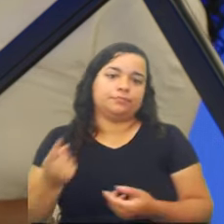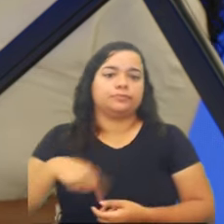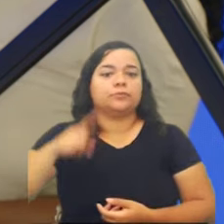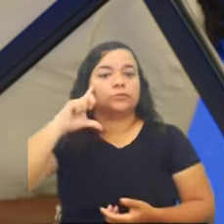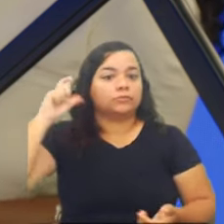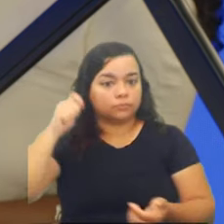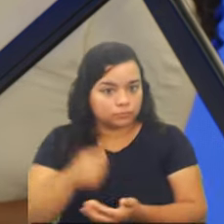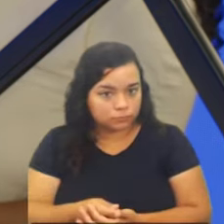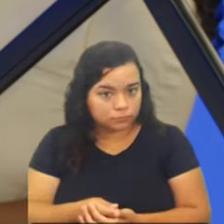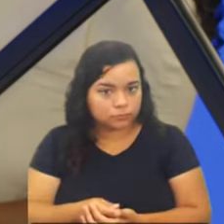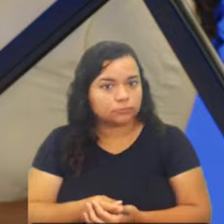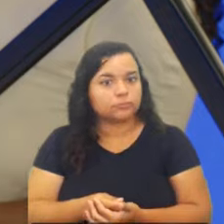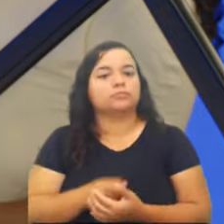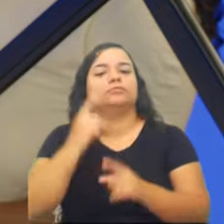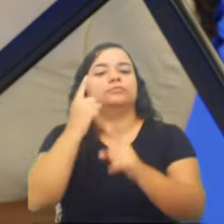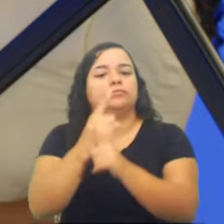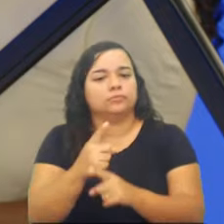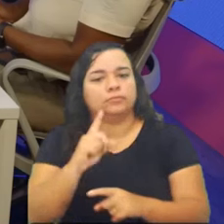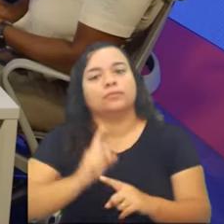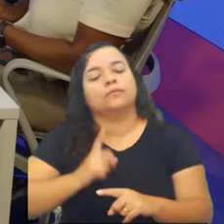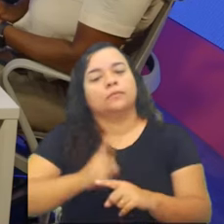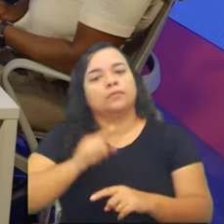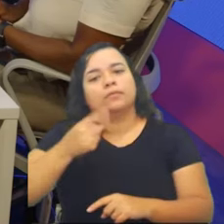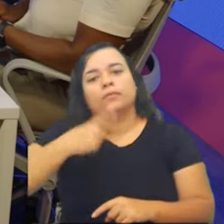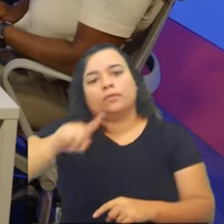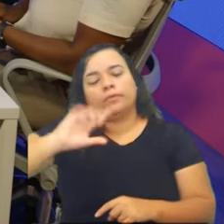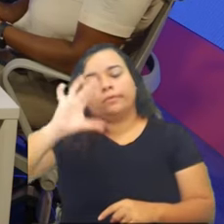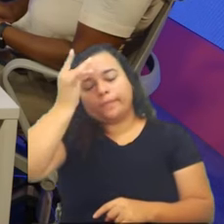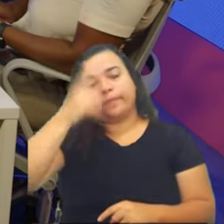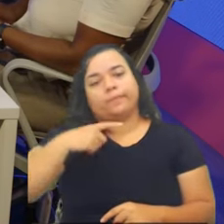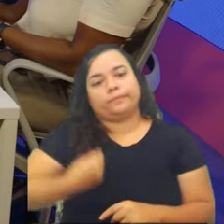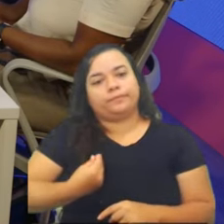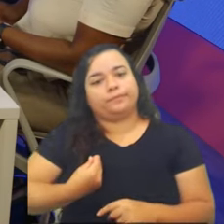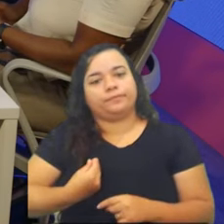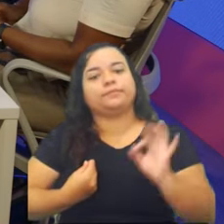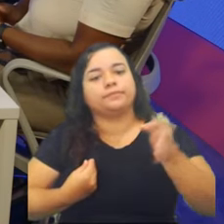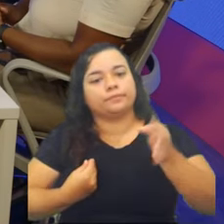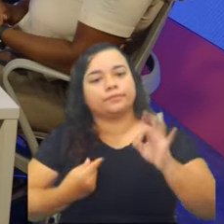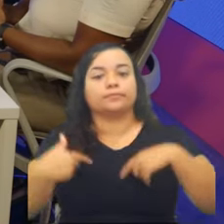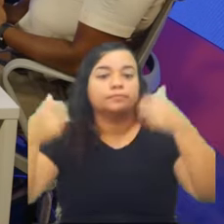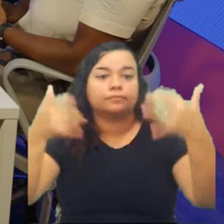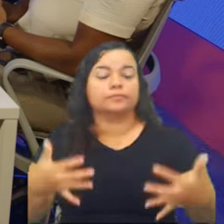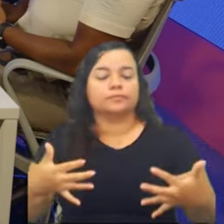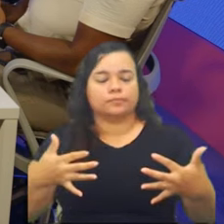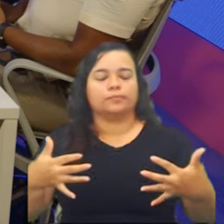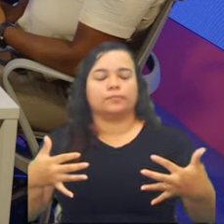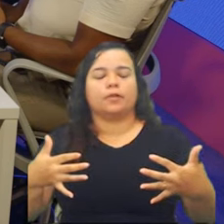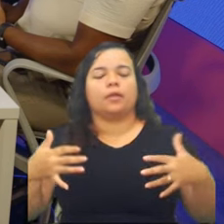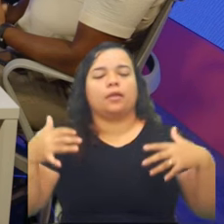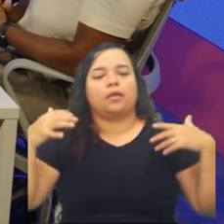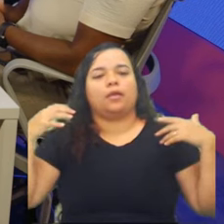e decidiu levantar essa bandeira é porque tá na gente não não tem jeito é o que eu falo o